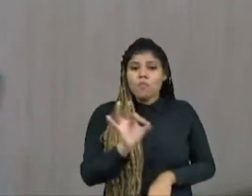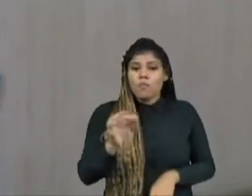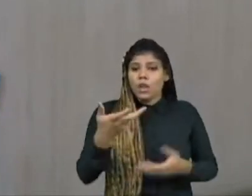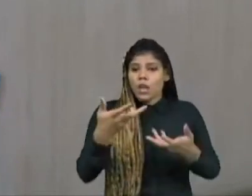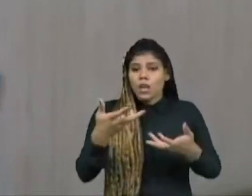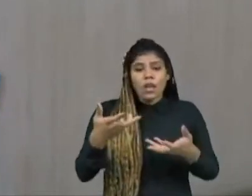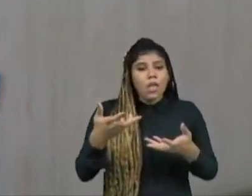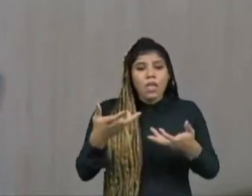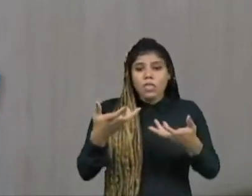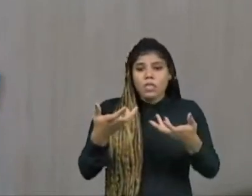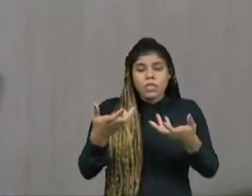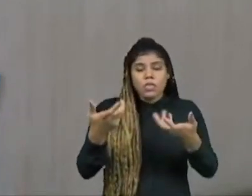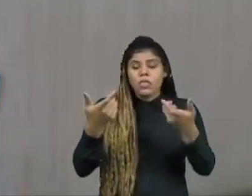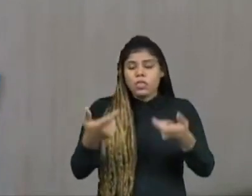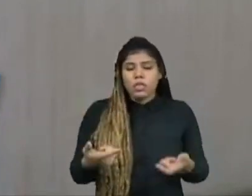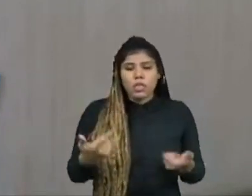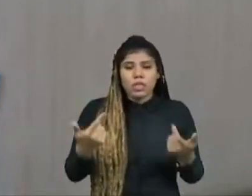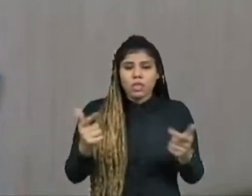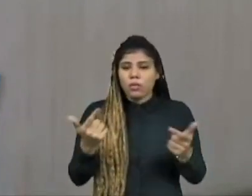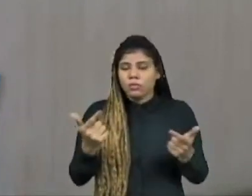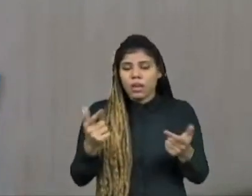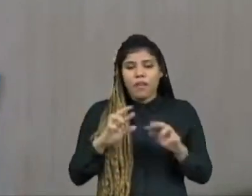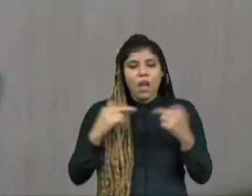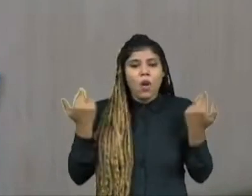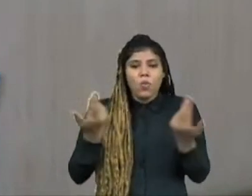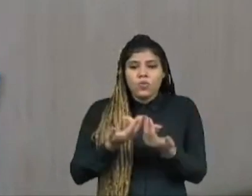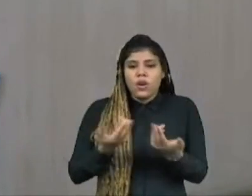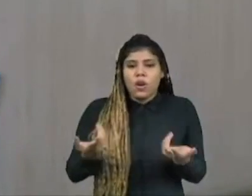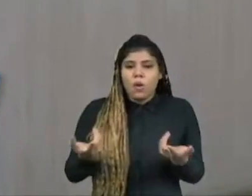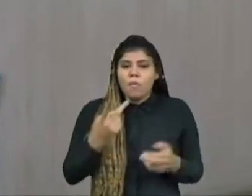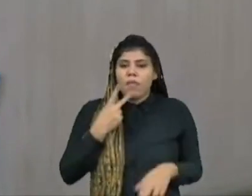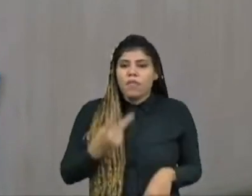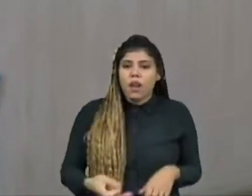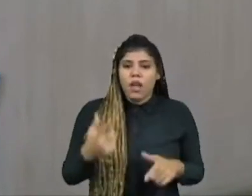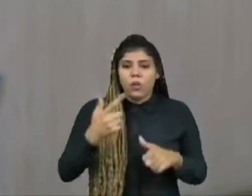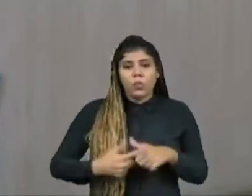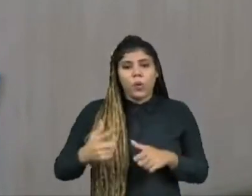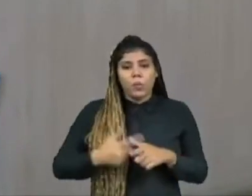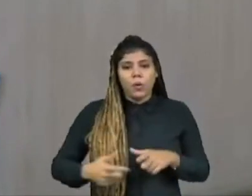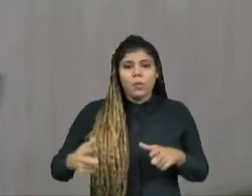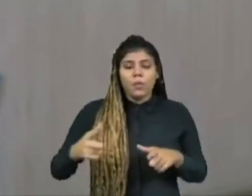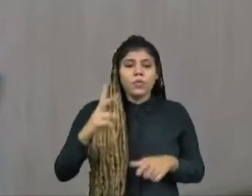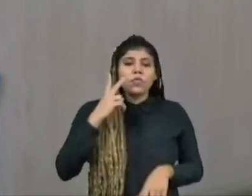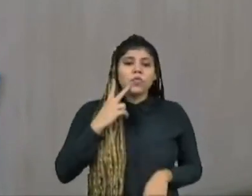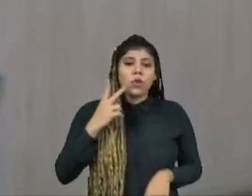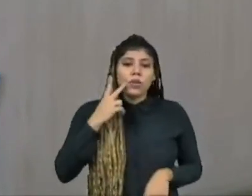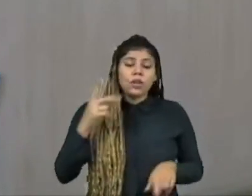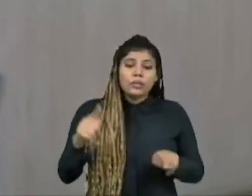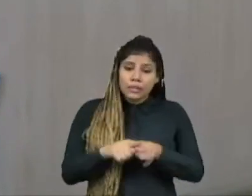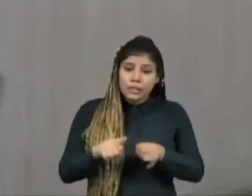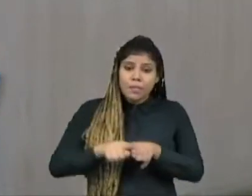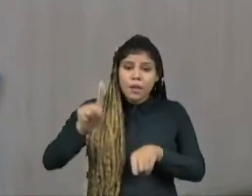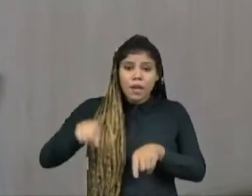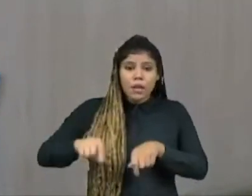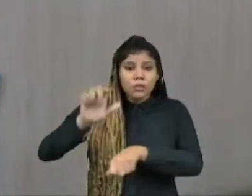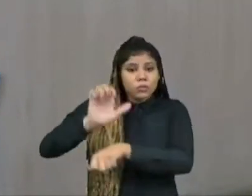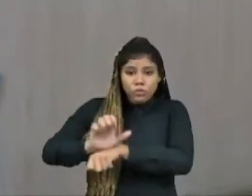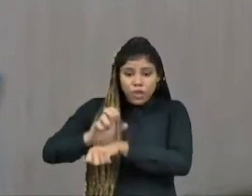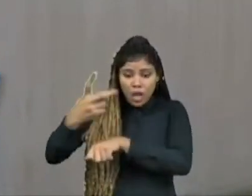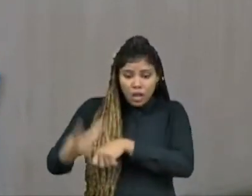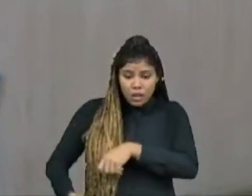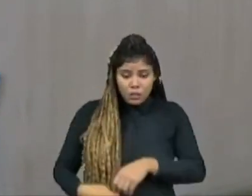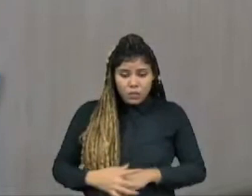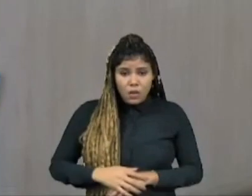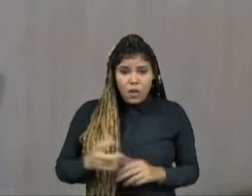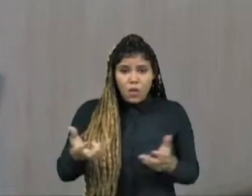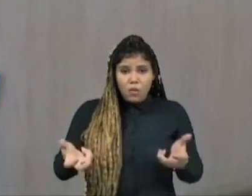para tratar dos problemas da cidade de Fortaleza, que também é do estado do Ceará. Eu queria dizer para